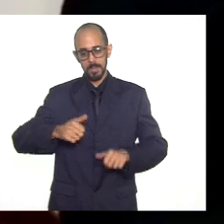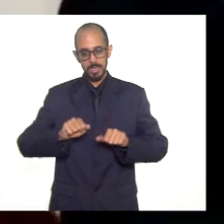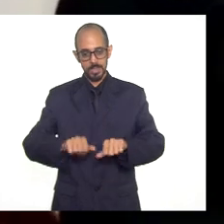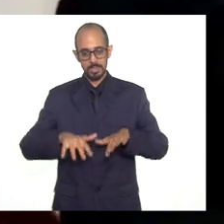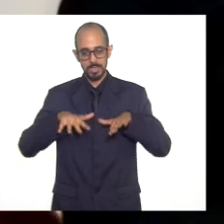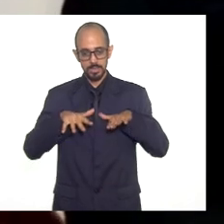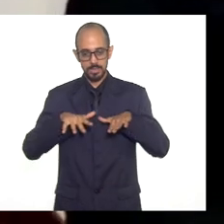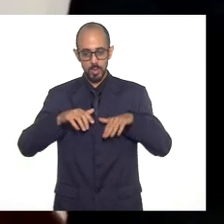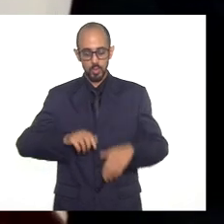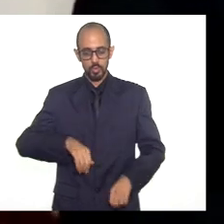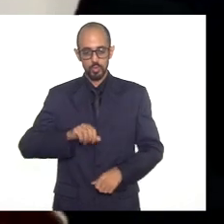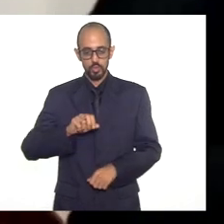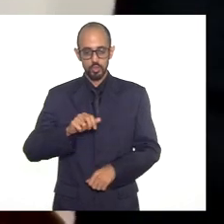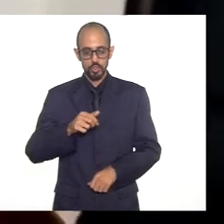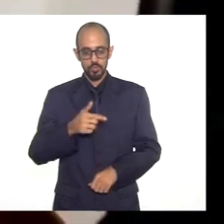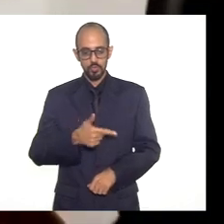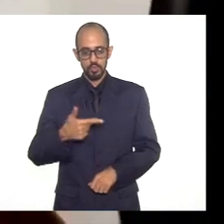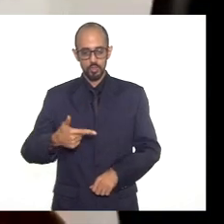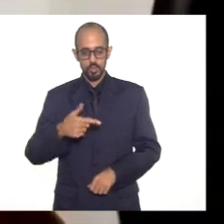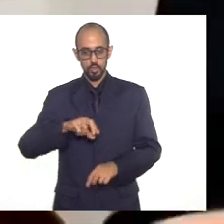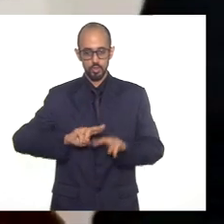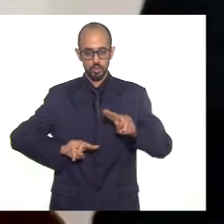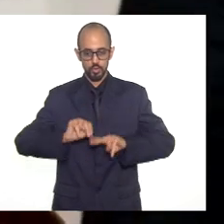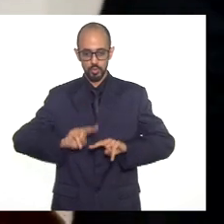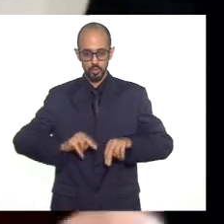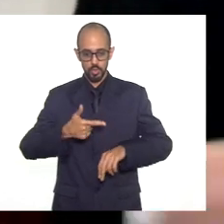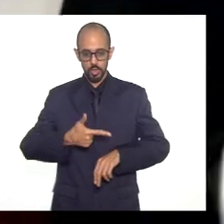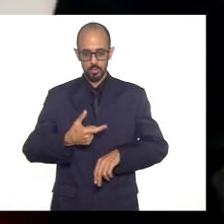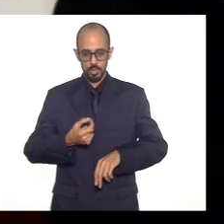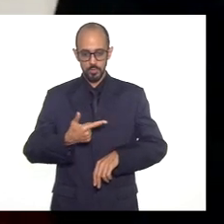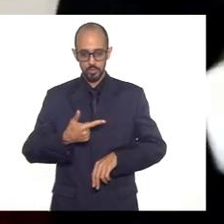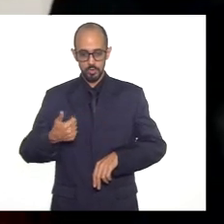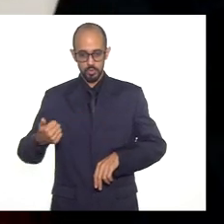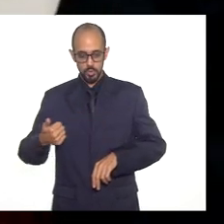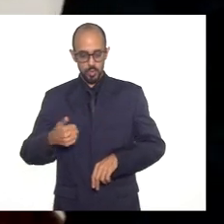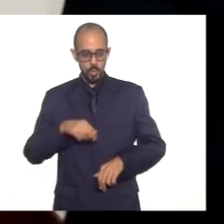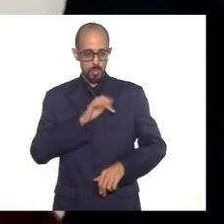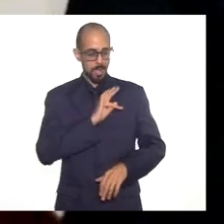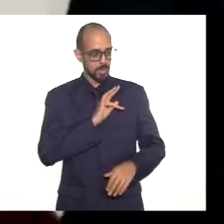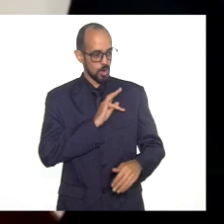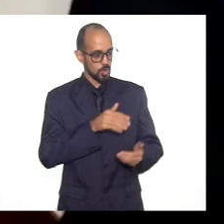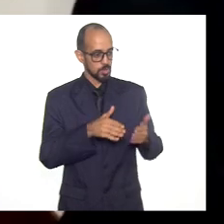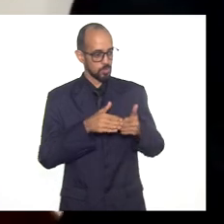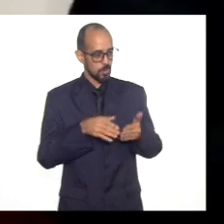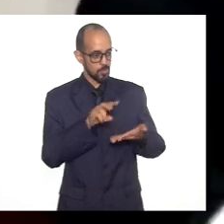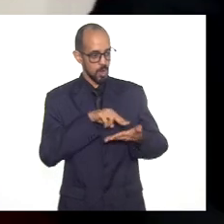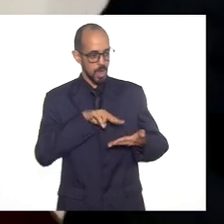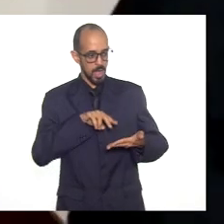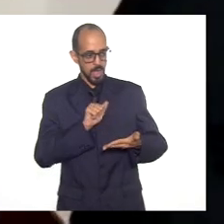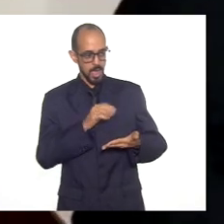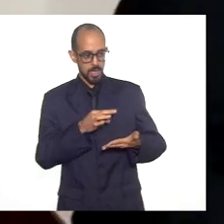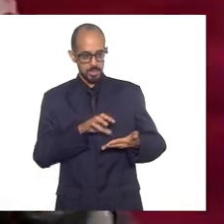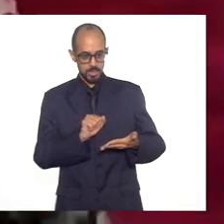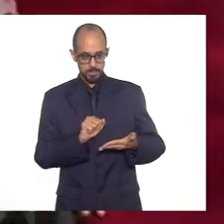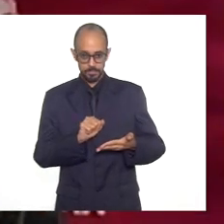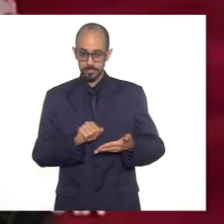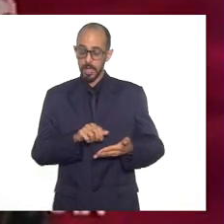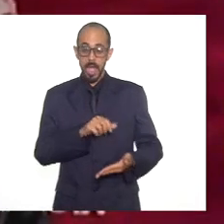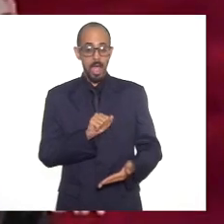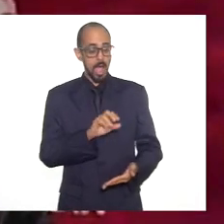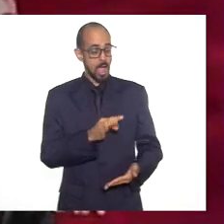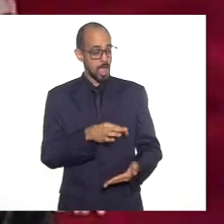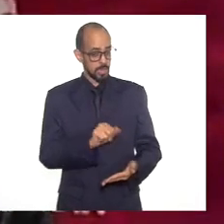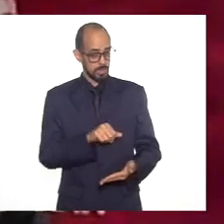de 21. A presidência convida a deputada Marta Rocha a fazer a leitura da ata da sessão anterior. A ata reflete